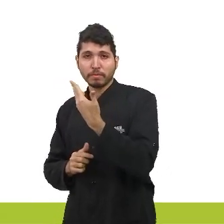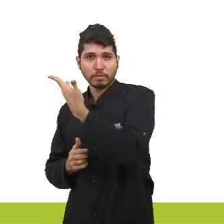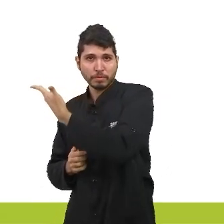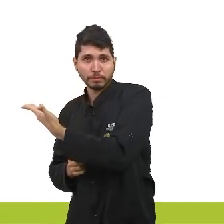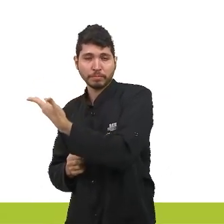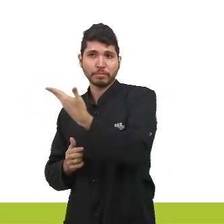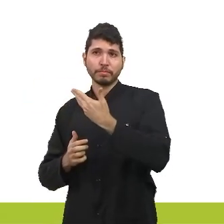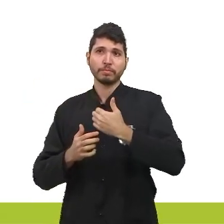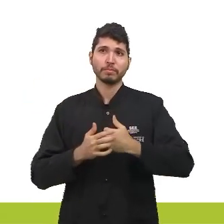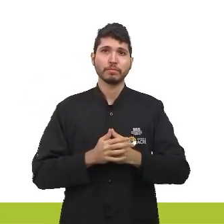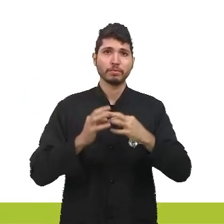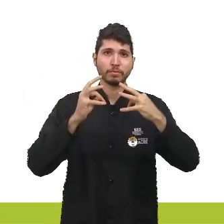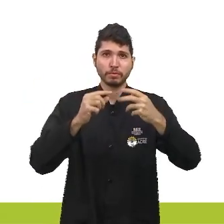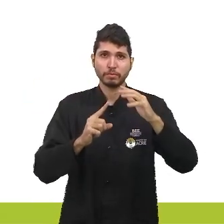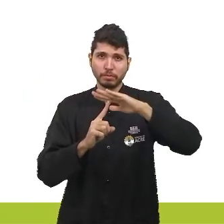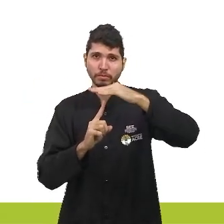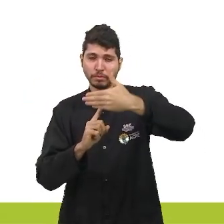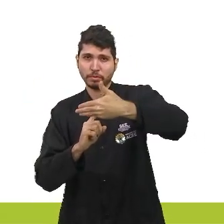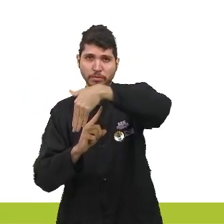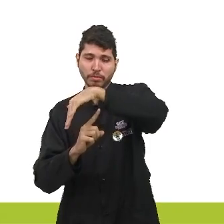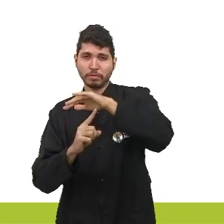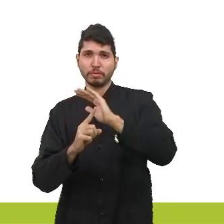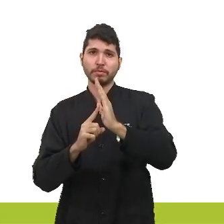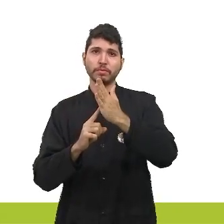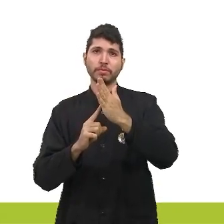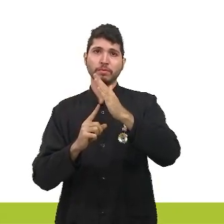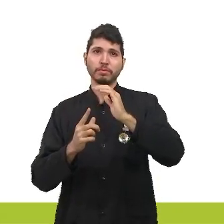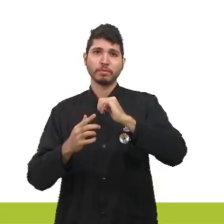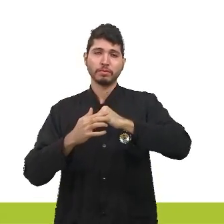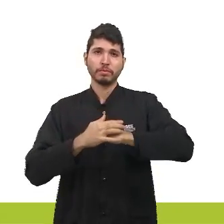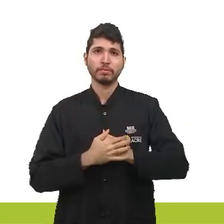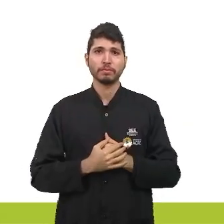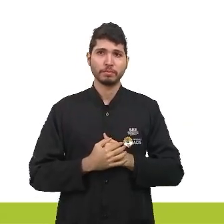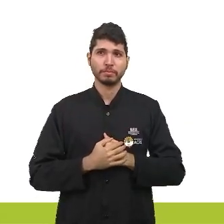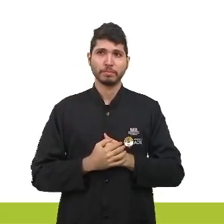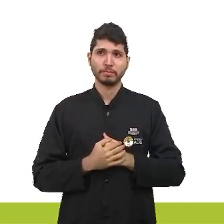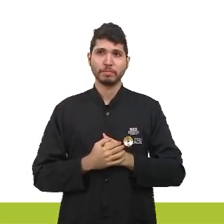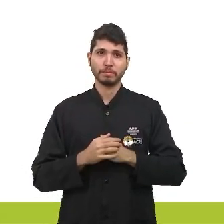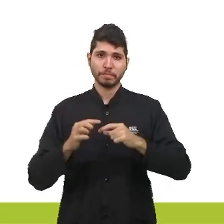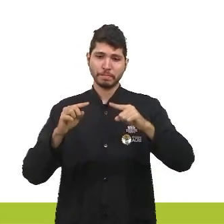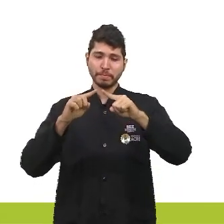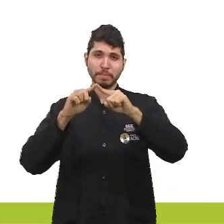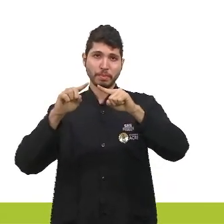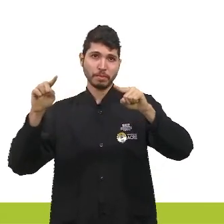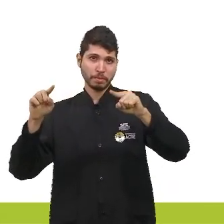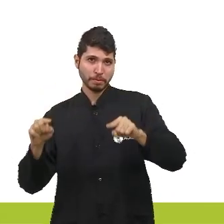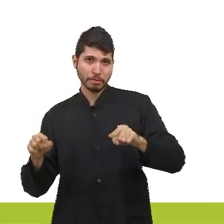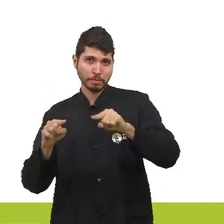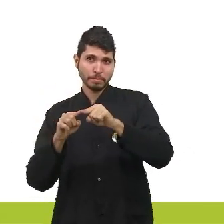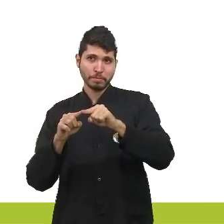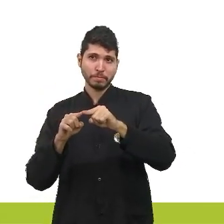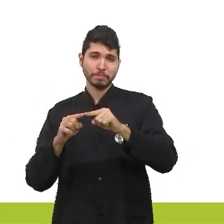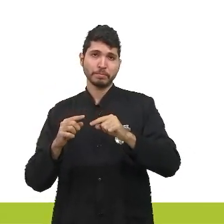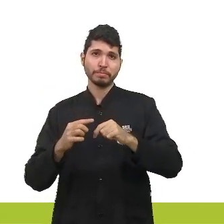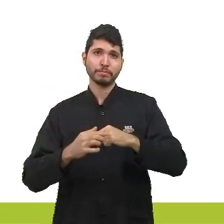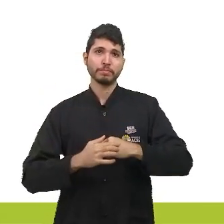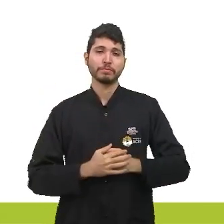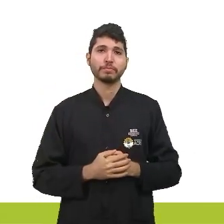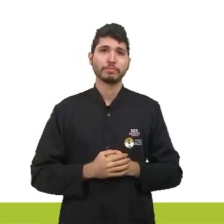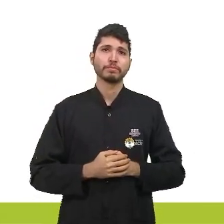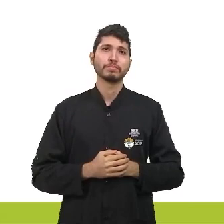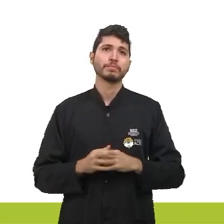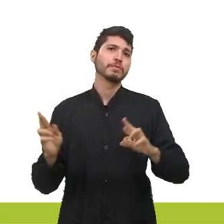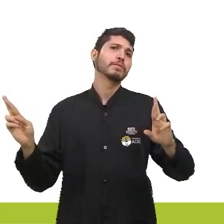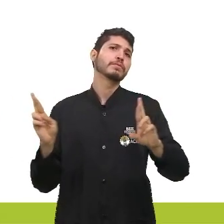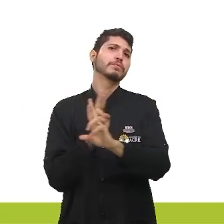Todas as faces que não podem ser vistas diretamente são retangulares, então as faces que estão escondidas são retangulares. Qual é a